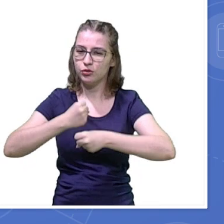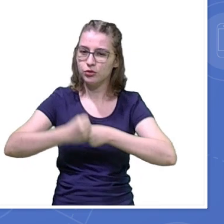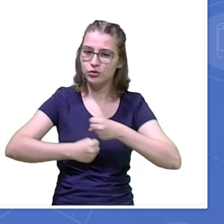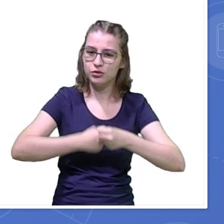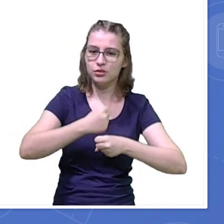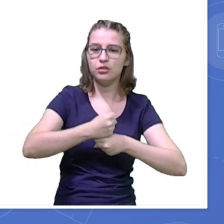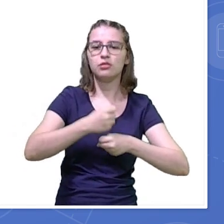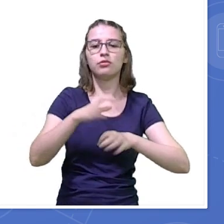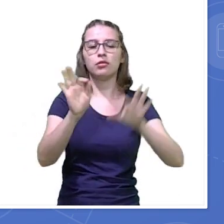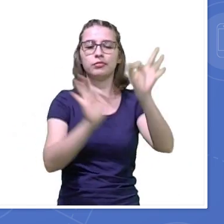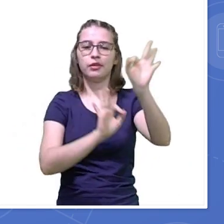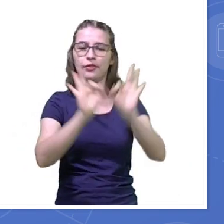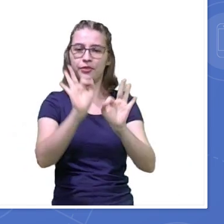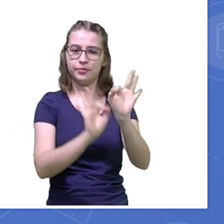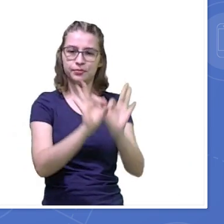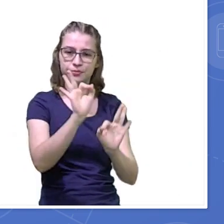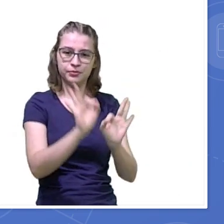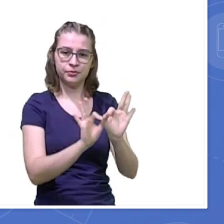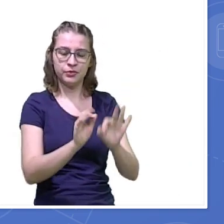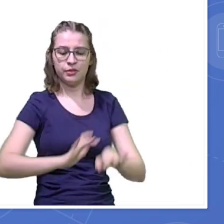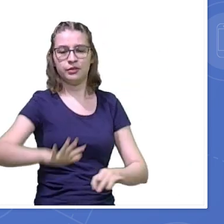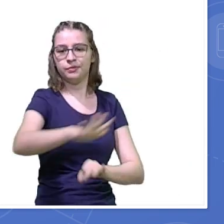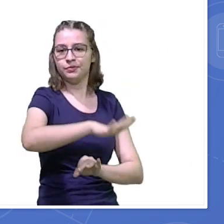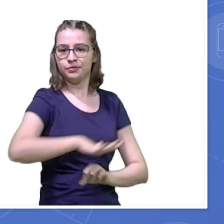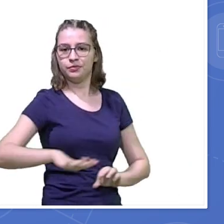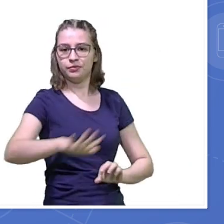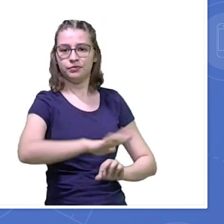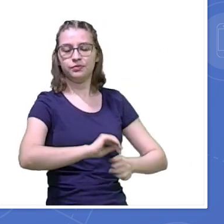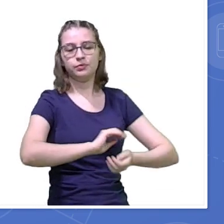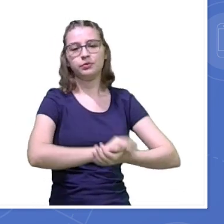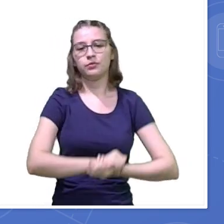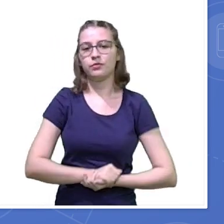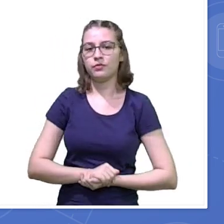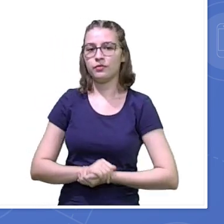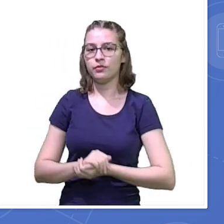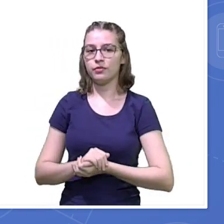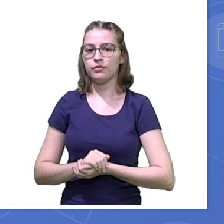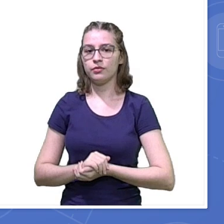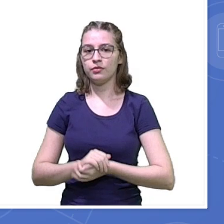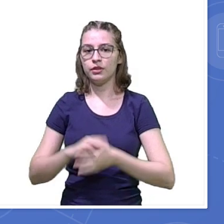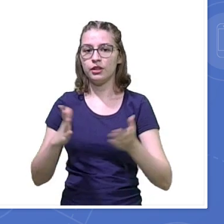sendo organizada essa área. Então, esse recurso